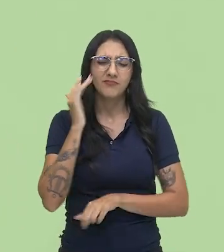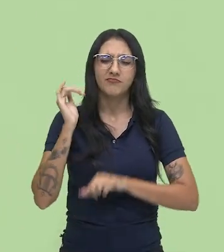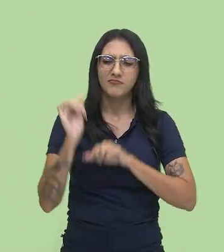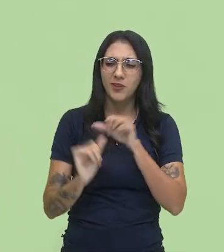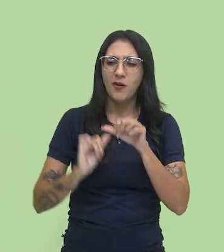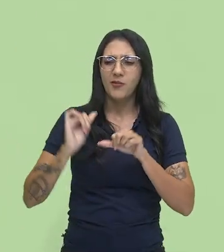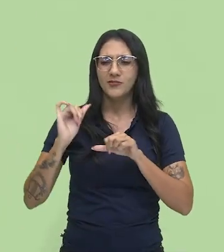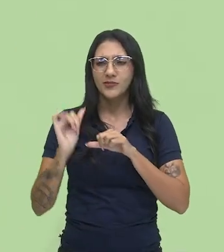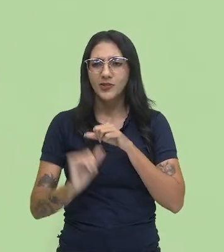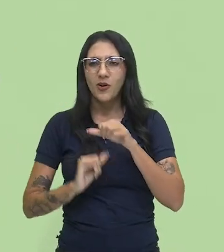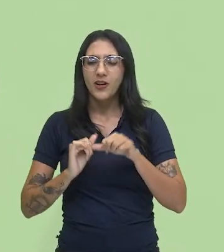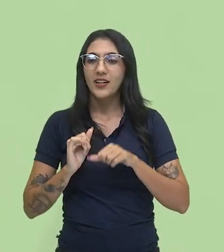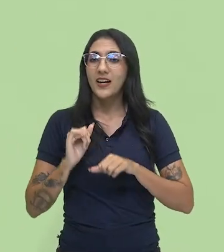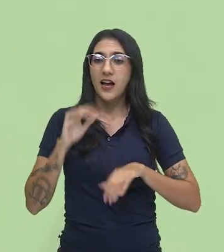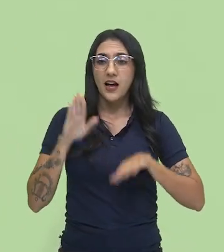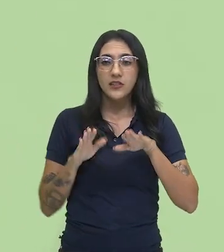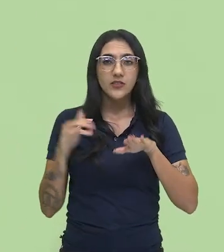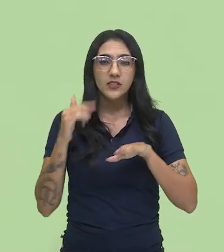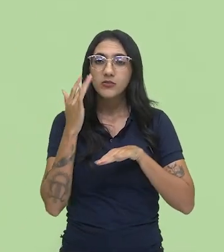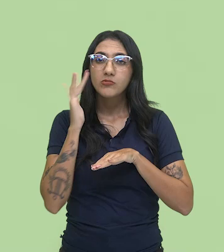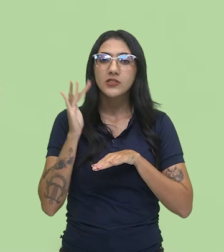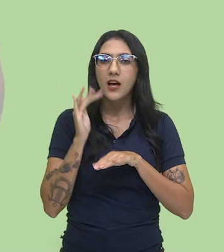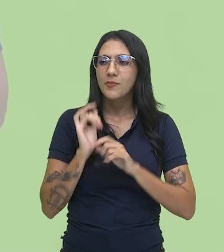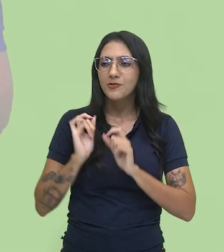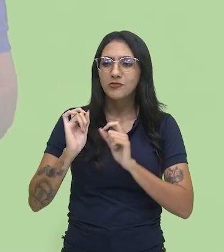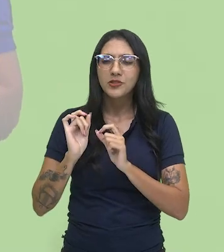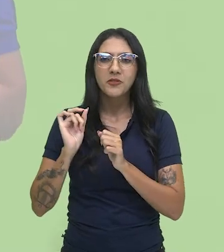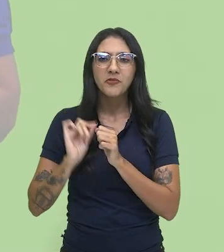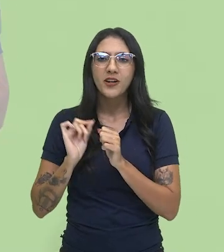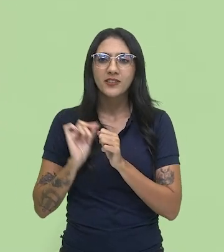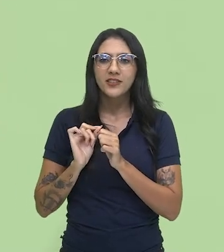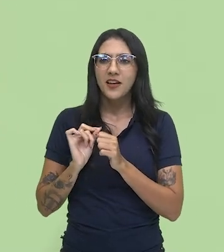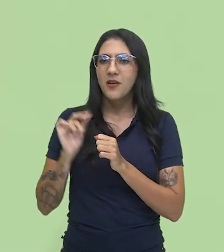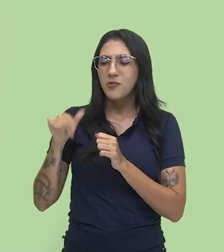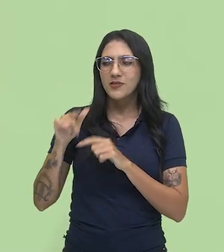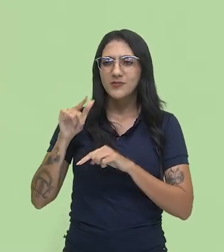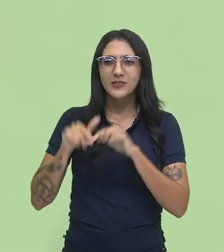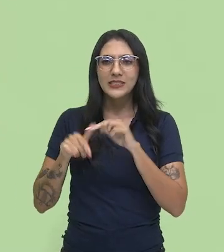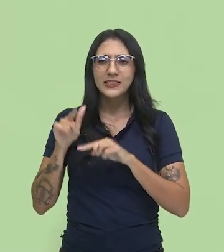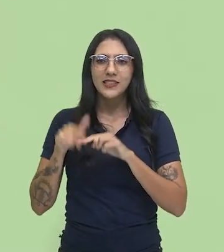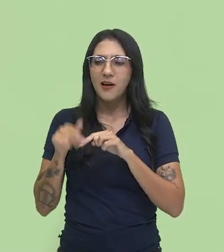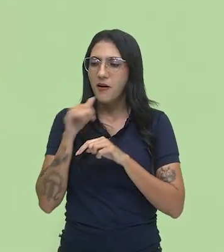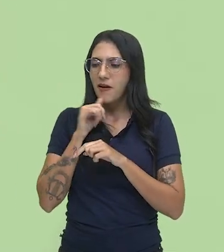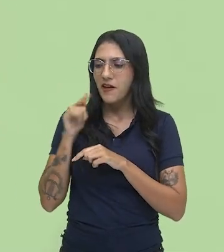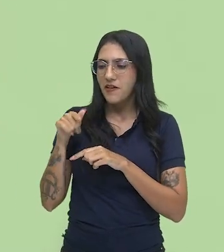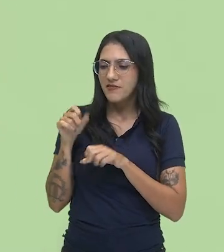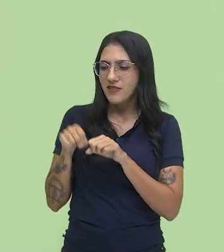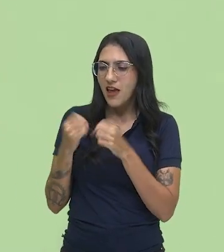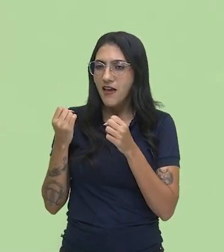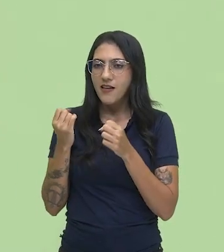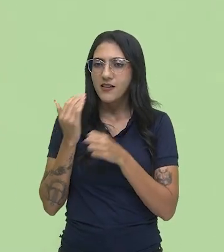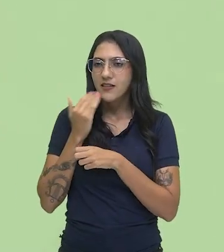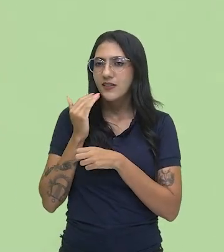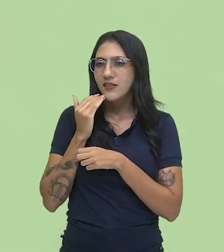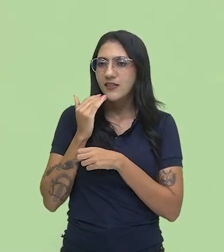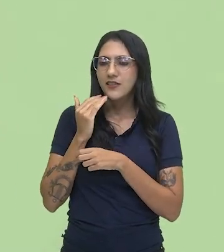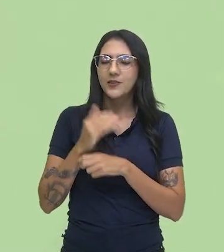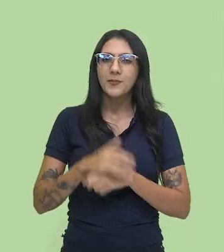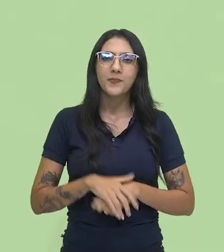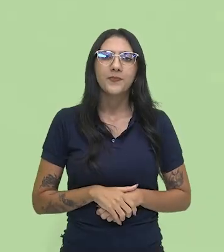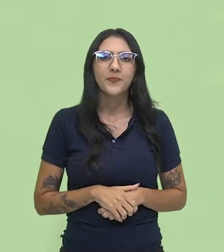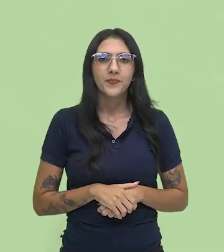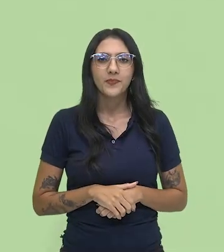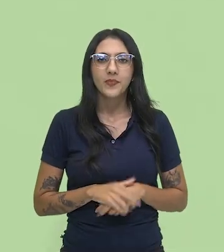muito e muitas vezes não sabe o que fazer com aquele que está ali com defeito, né? E a